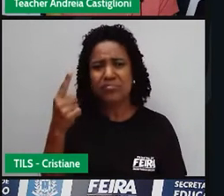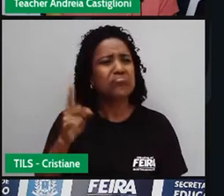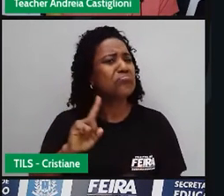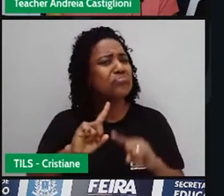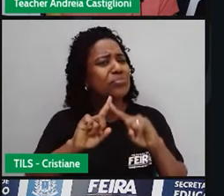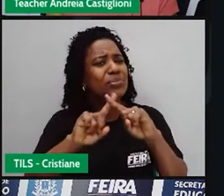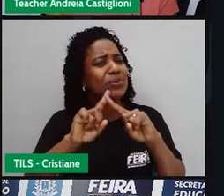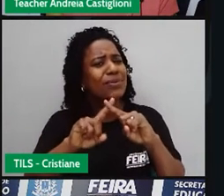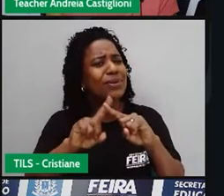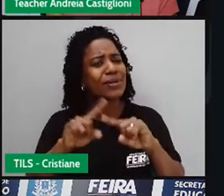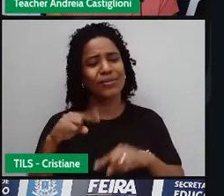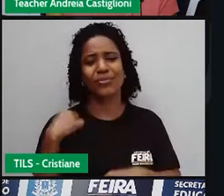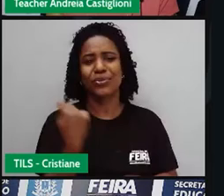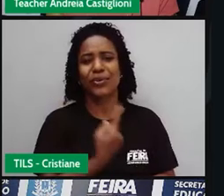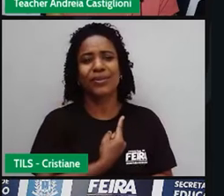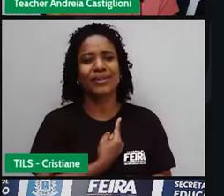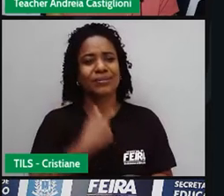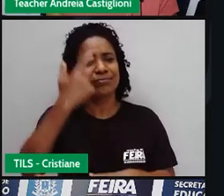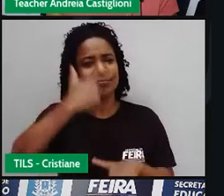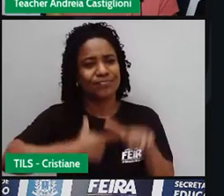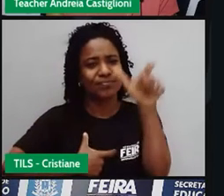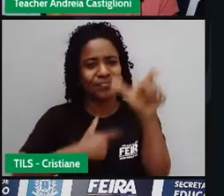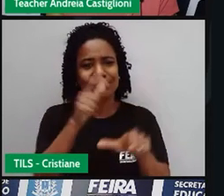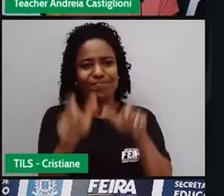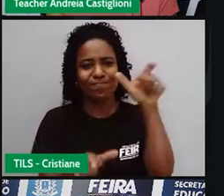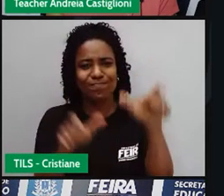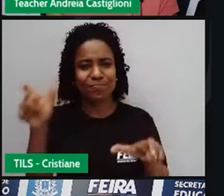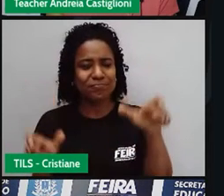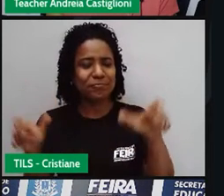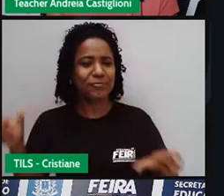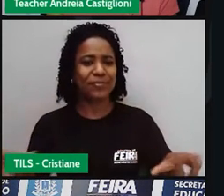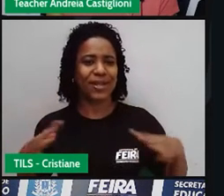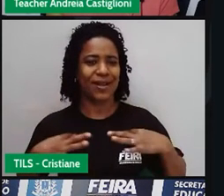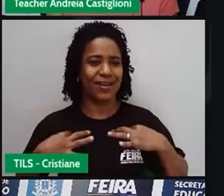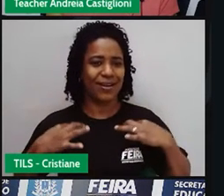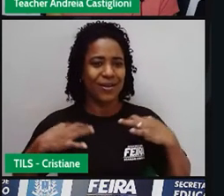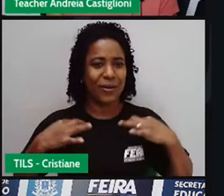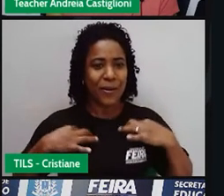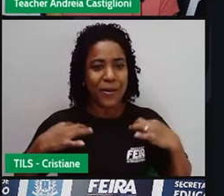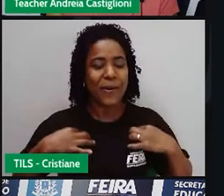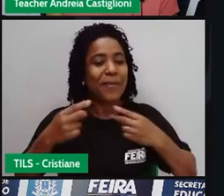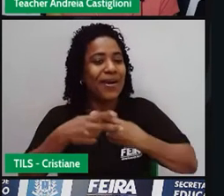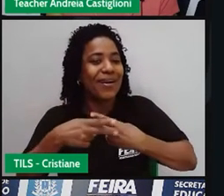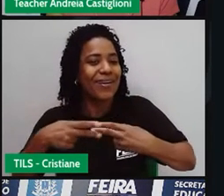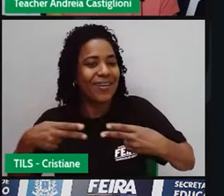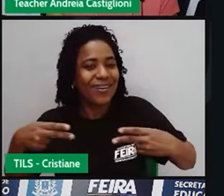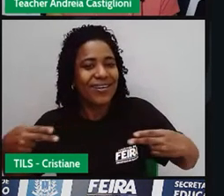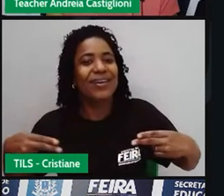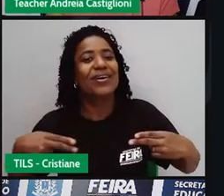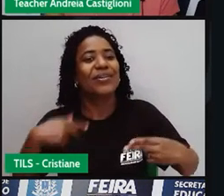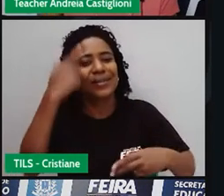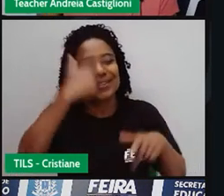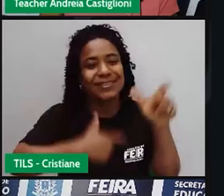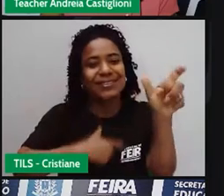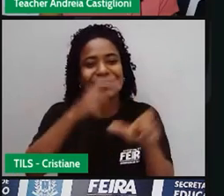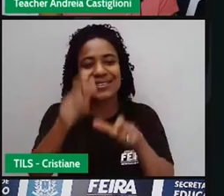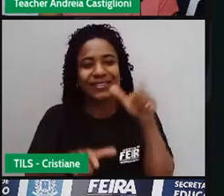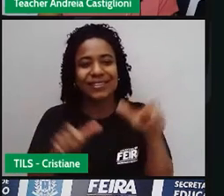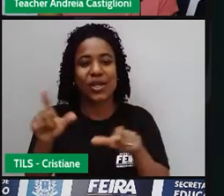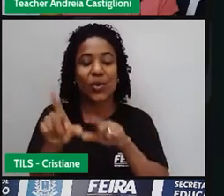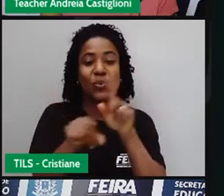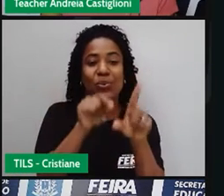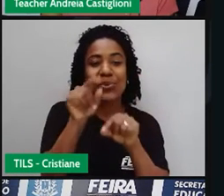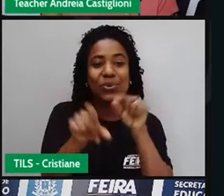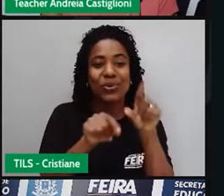sobre Por que será que nós também fazemos opções diferentes No que diz respeito à maneira de resistirmos e os